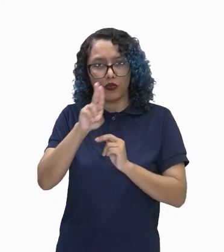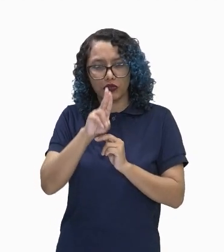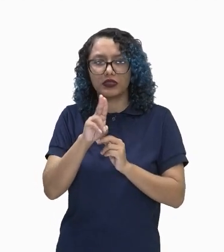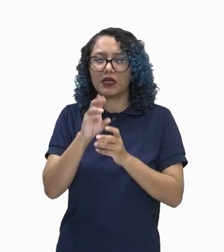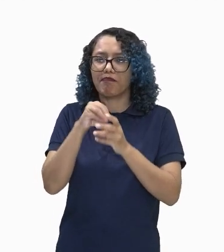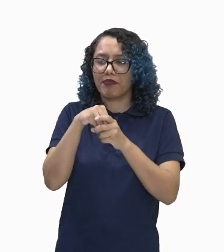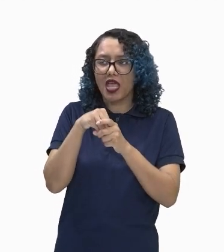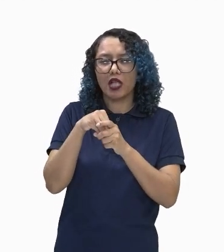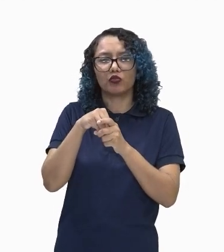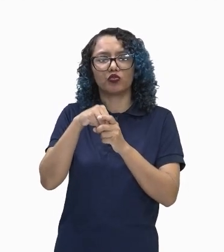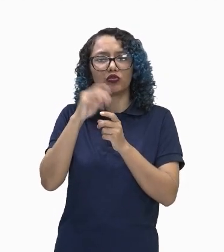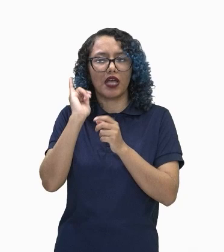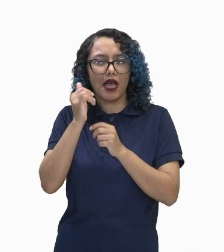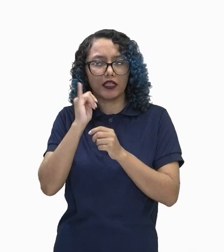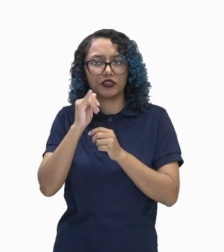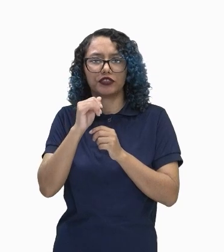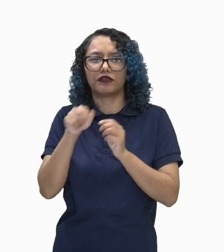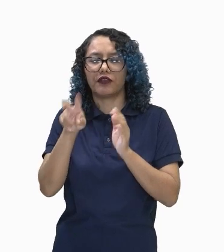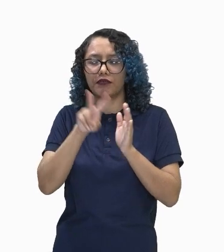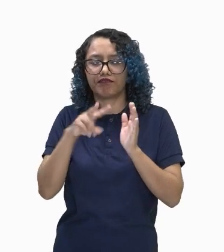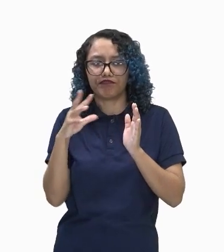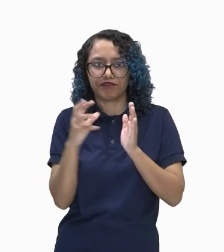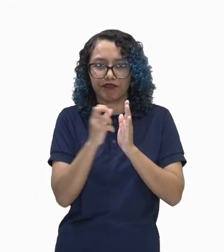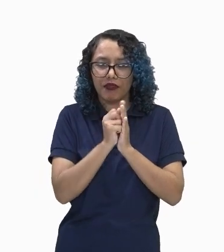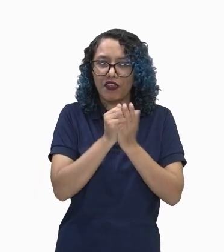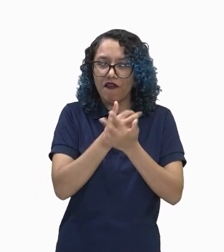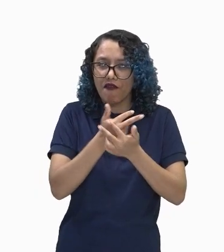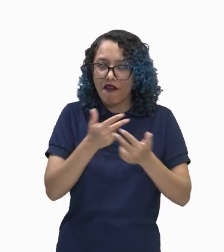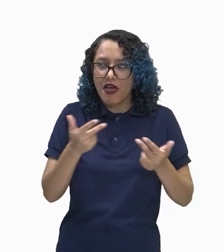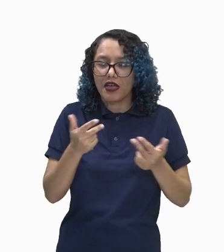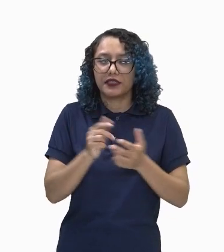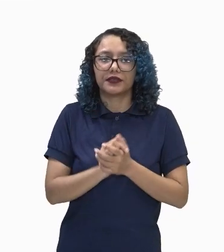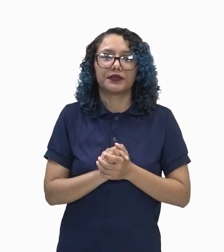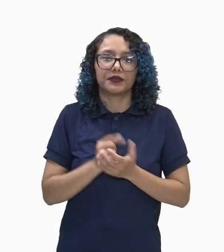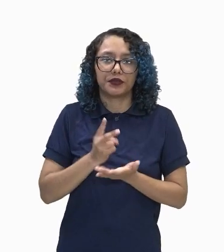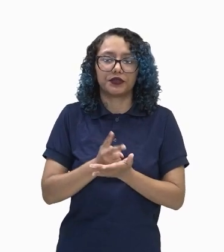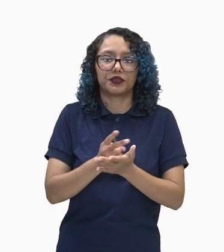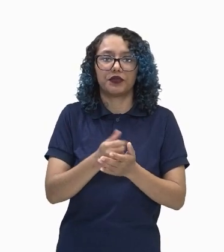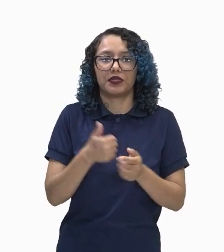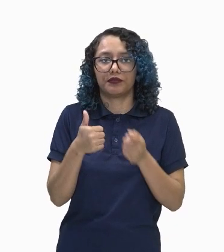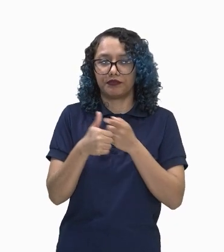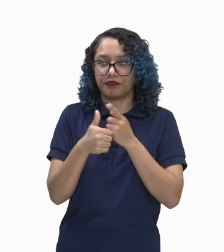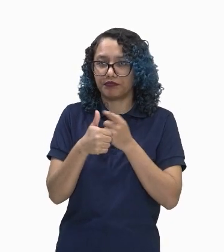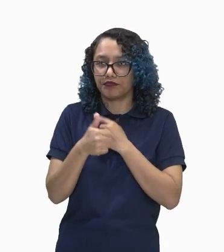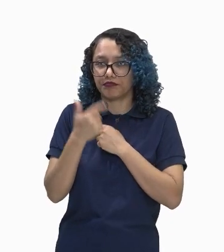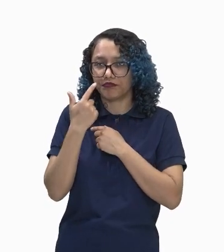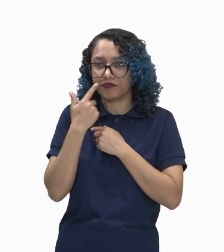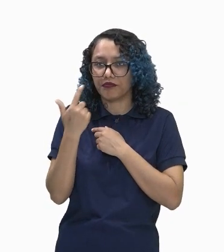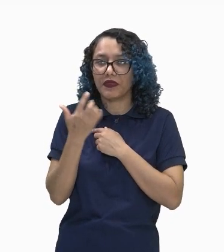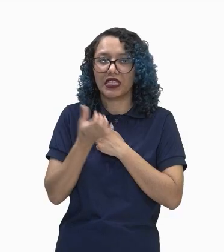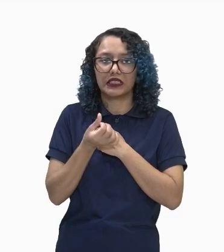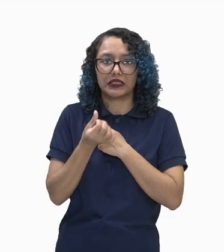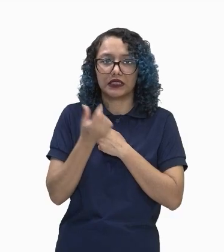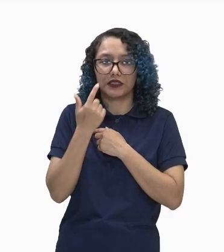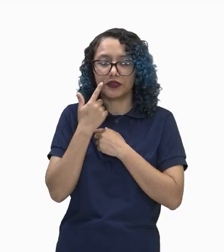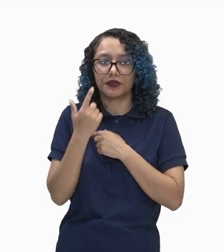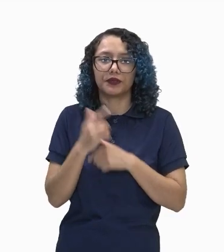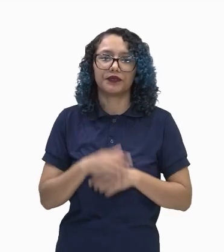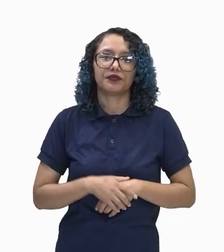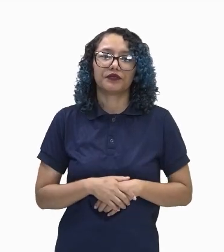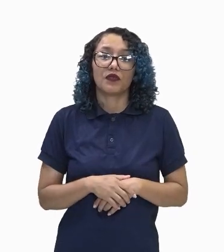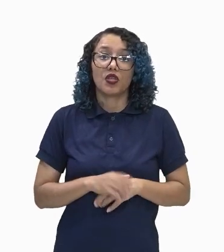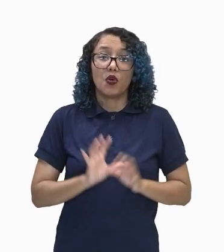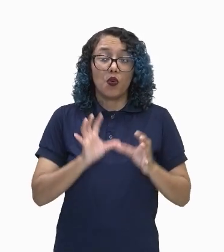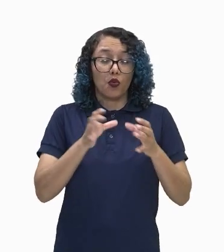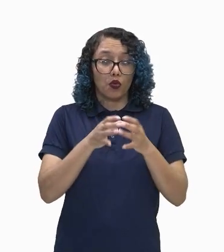audiovisuais, ok? E, finalizando os dois últimos critérios, vamos lá? Critério 6. Qual seria, então, o público-alvo e a